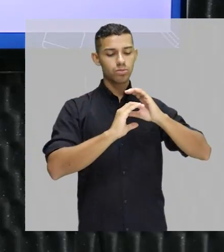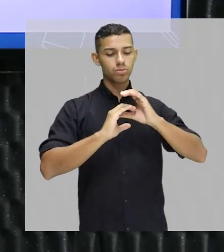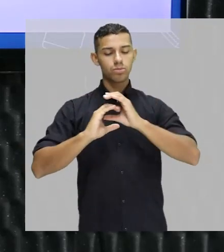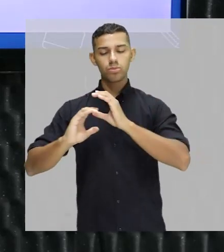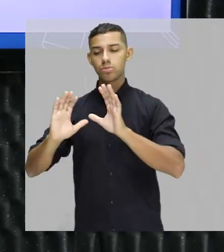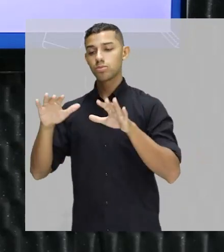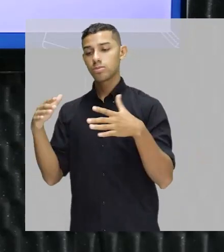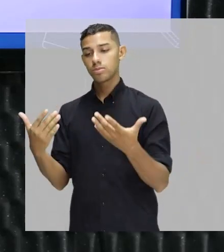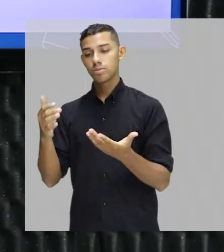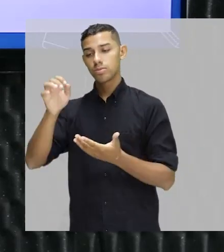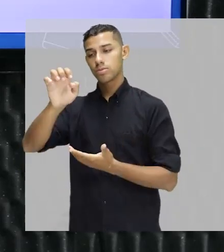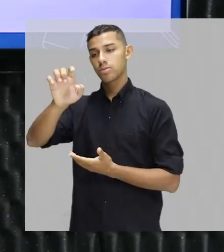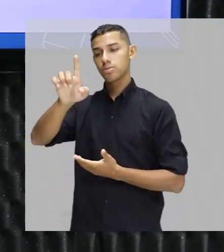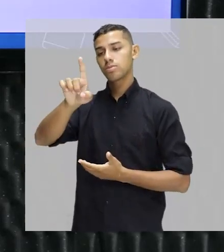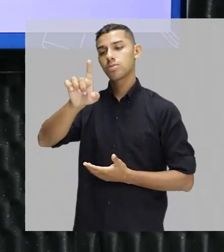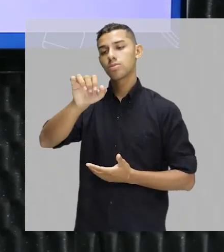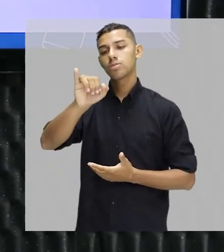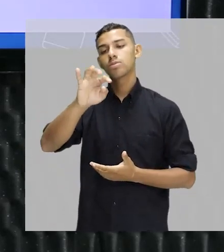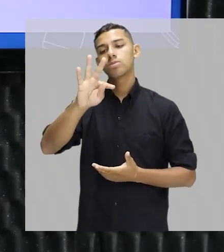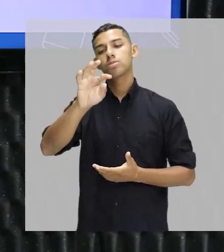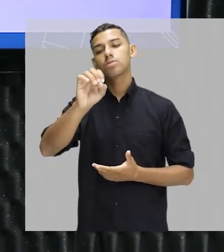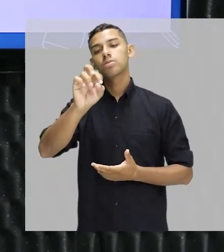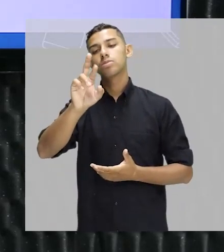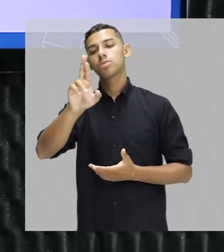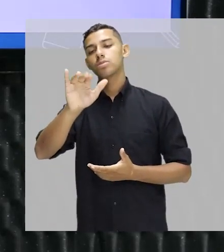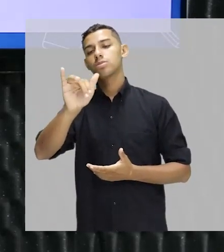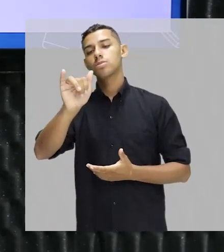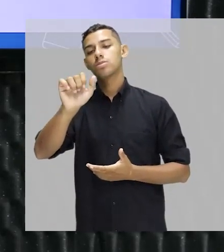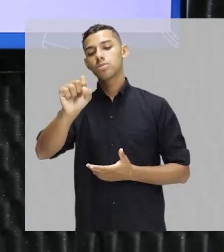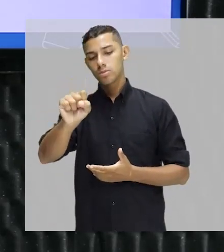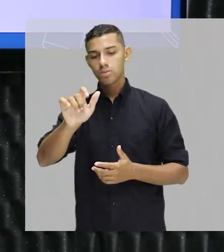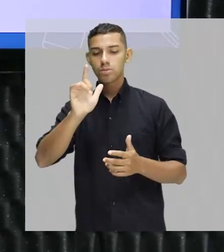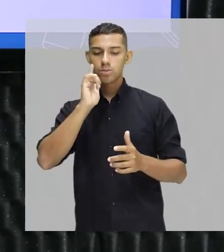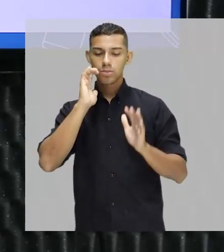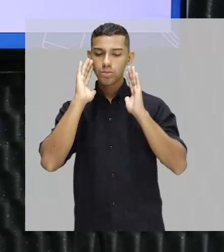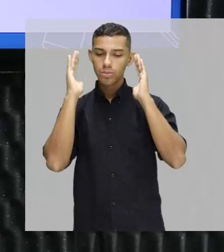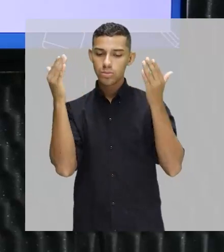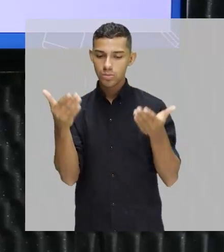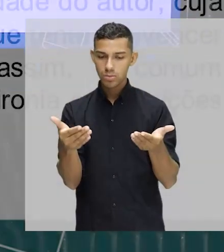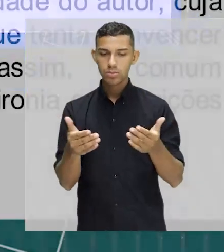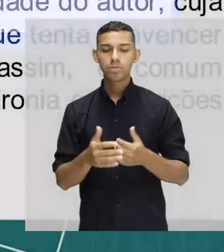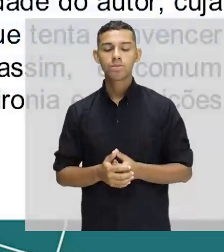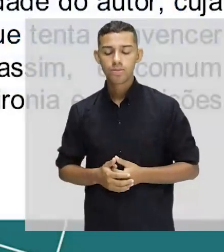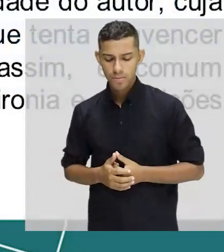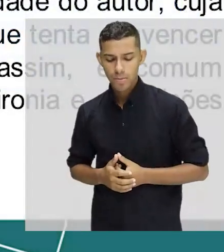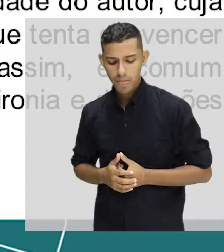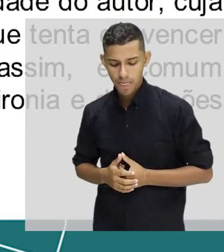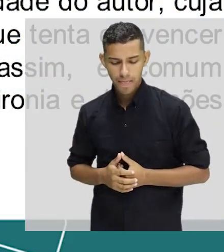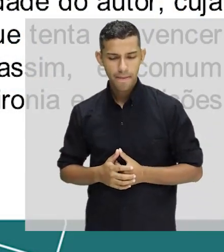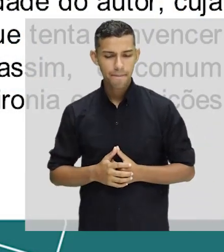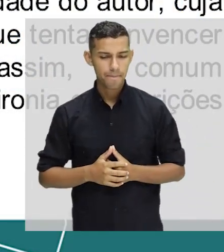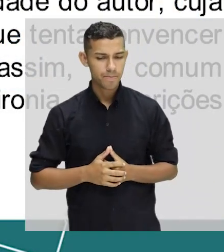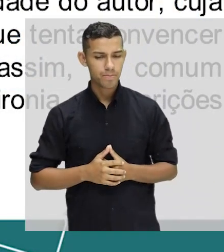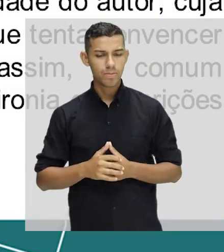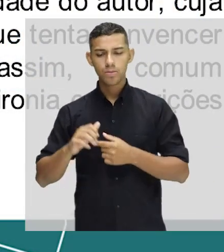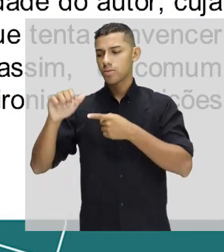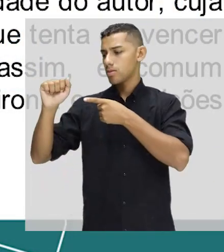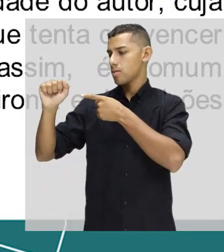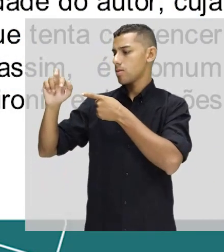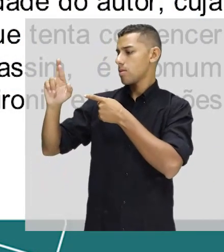dos editoriais, ele traz esse cunho mais opinativo, mais pessoal. O artigo de